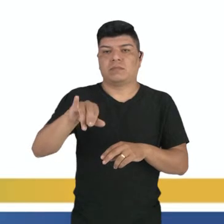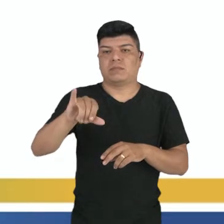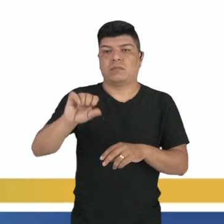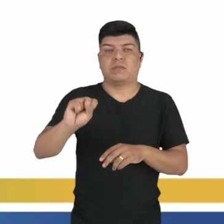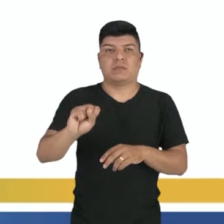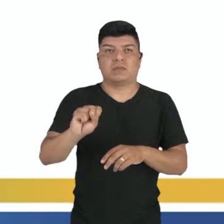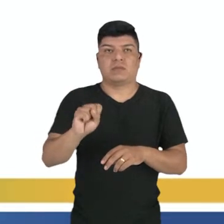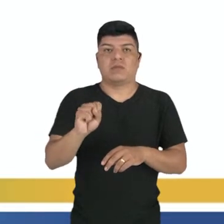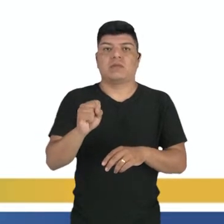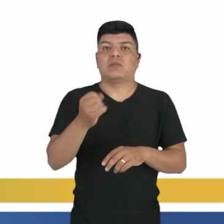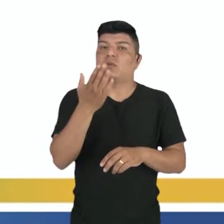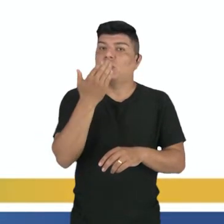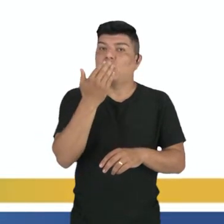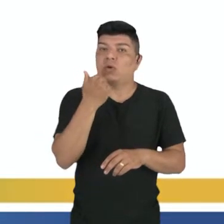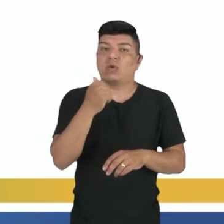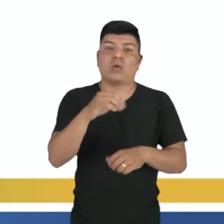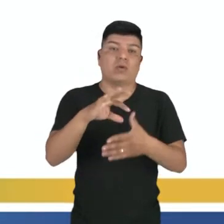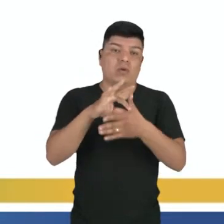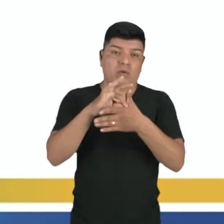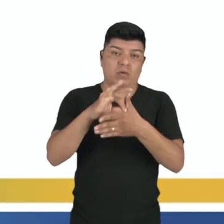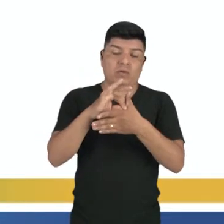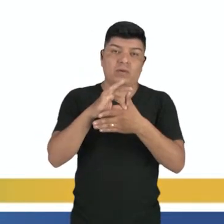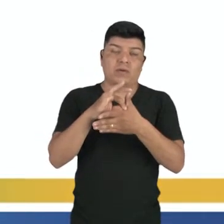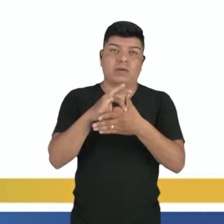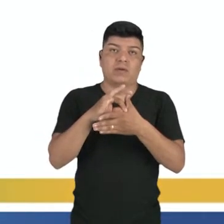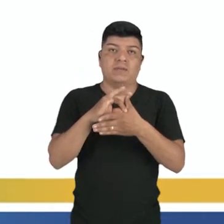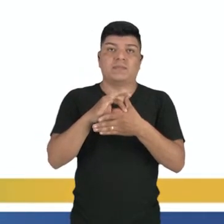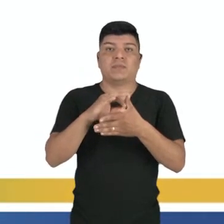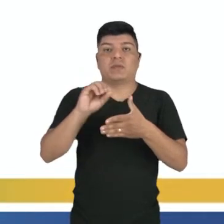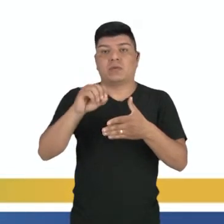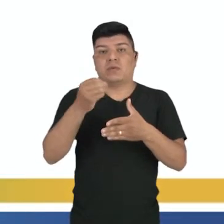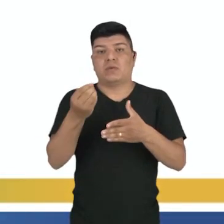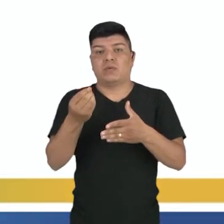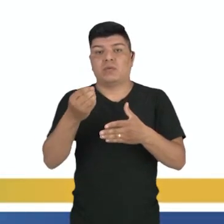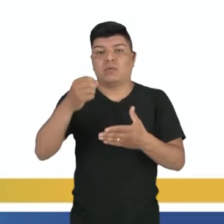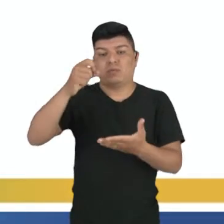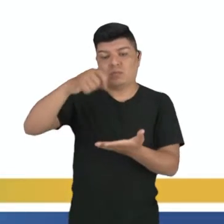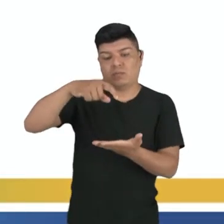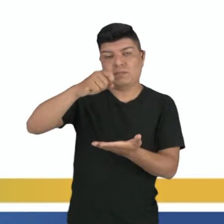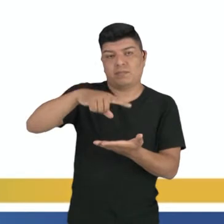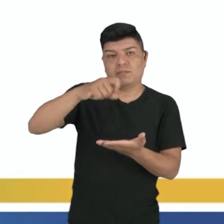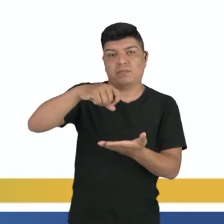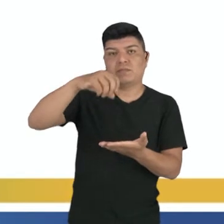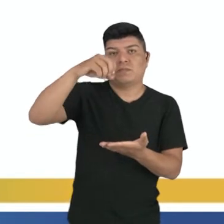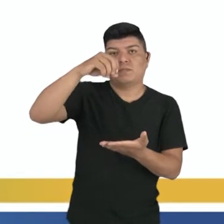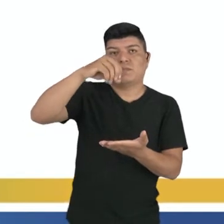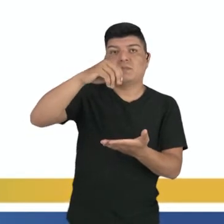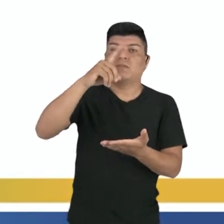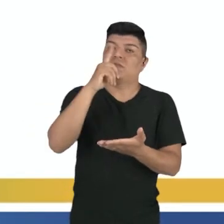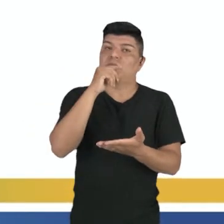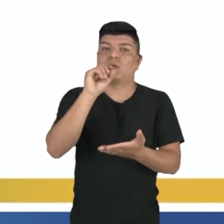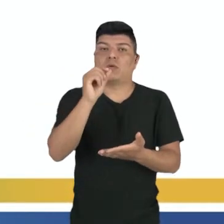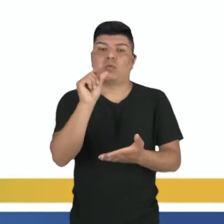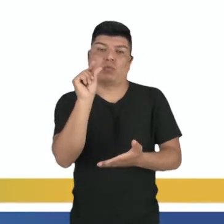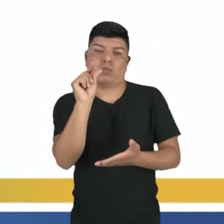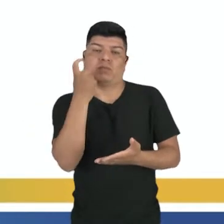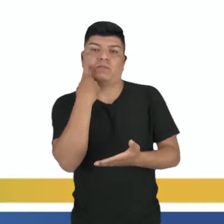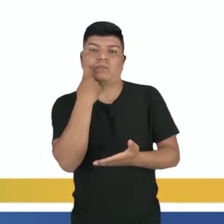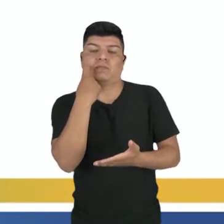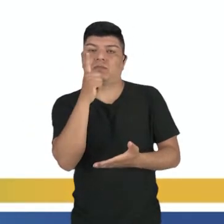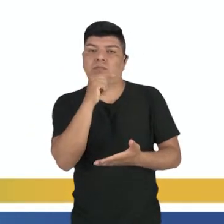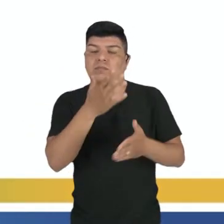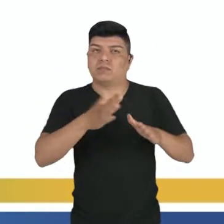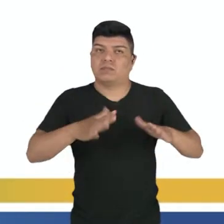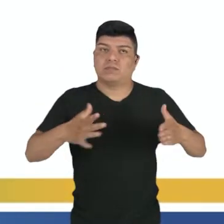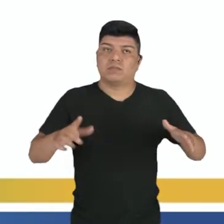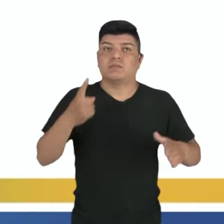seres carnívoros e eles vão acabar se alimentando de partículas que ficam em suspensão na água e de pequenos animais aquáticos.